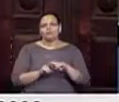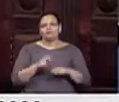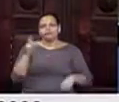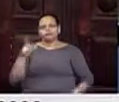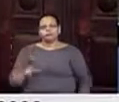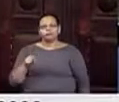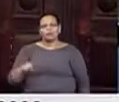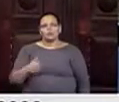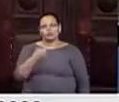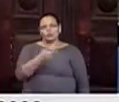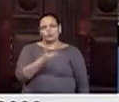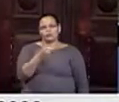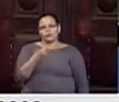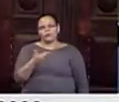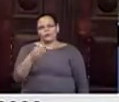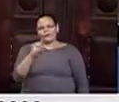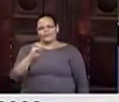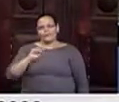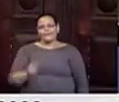mil